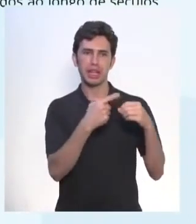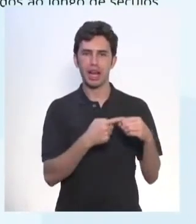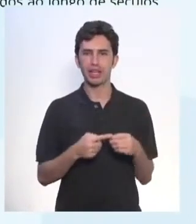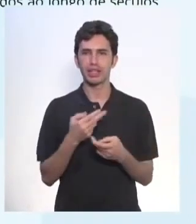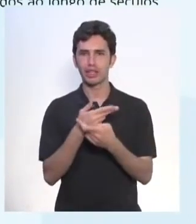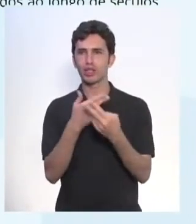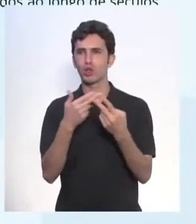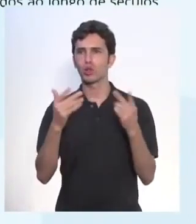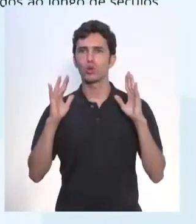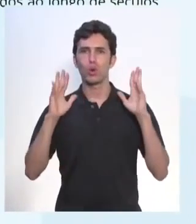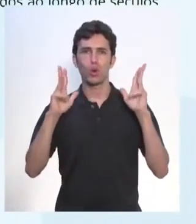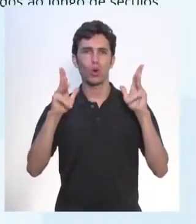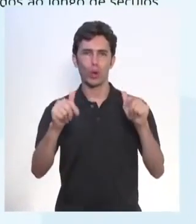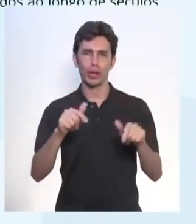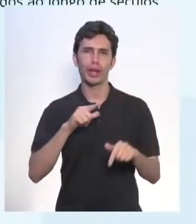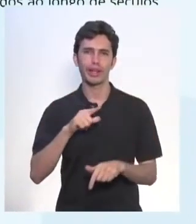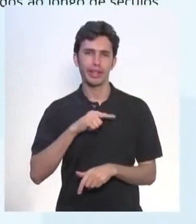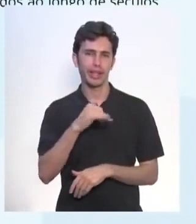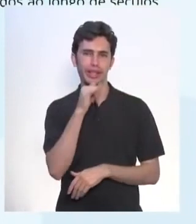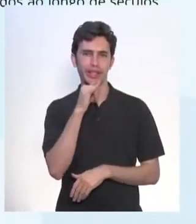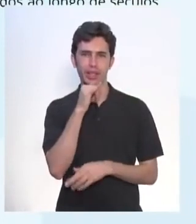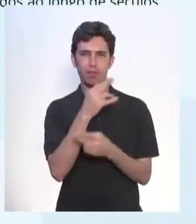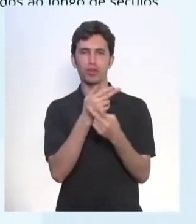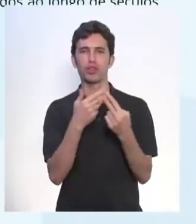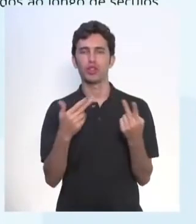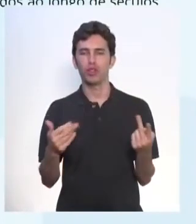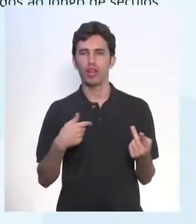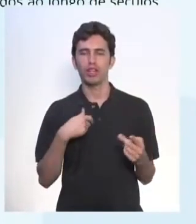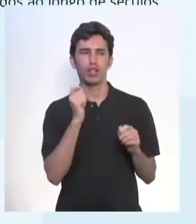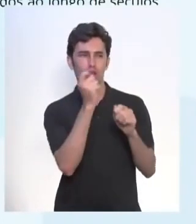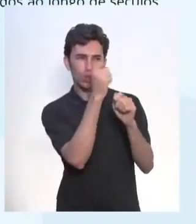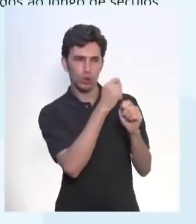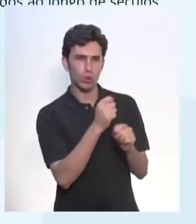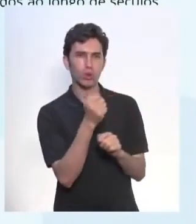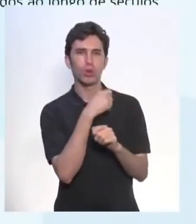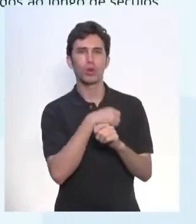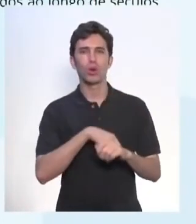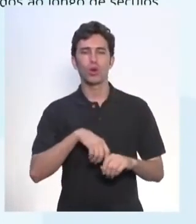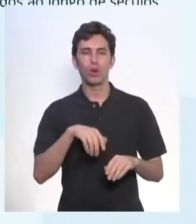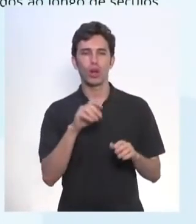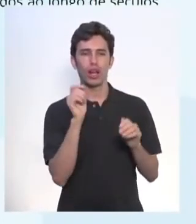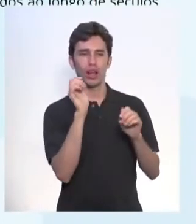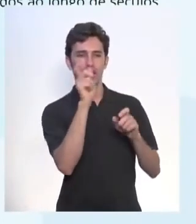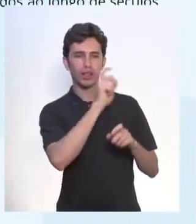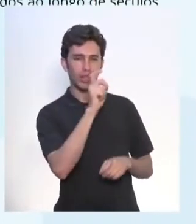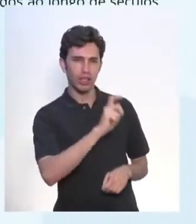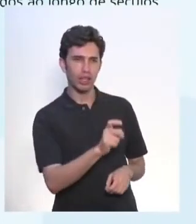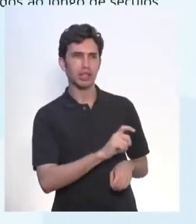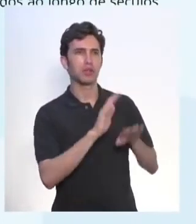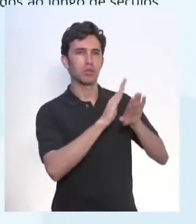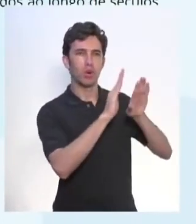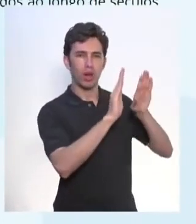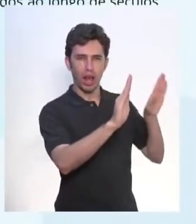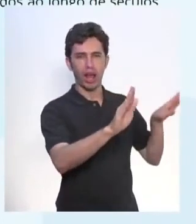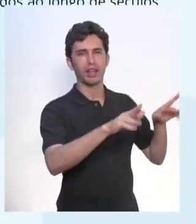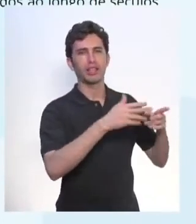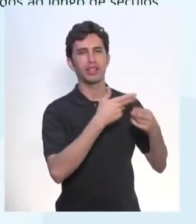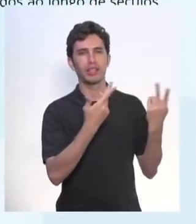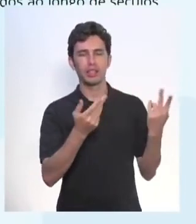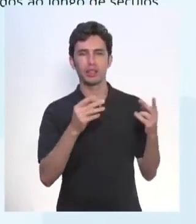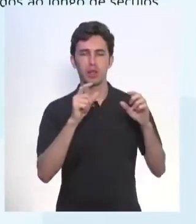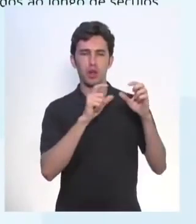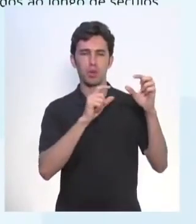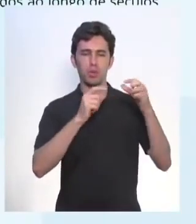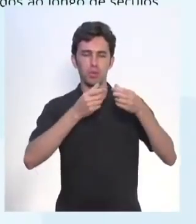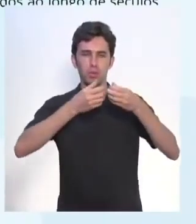existe aí, né, muitos exemplos, como vocês citaram, de esculturas, bustos, né, murais, enfim, mosaicos,